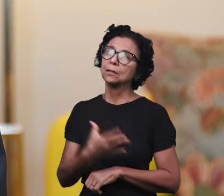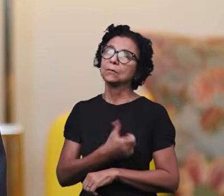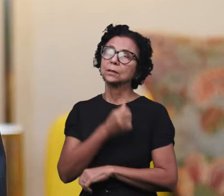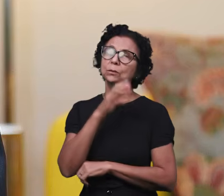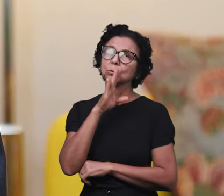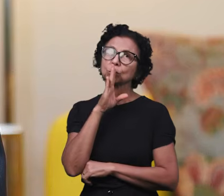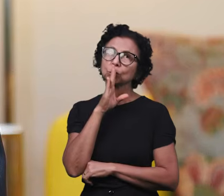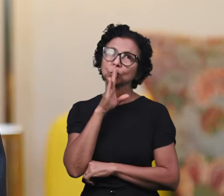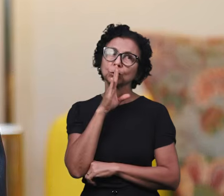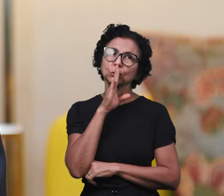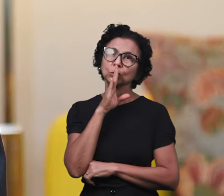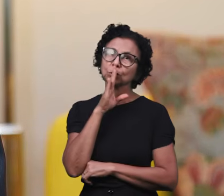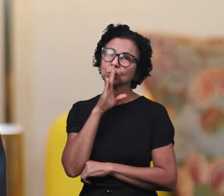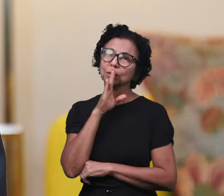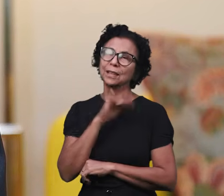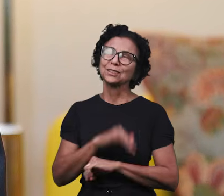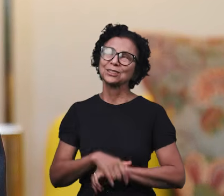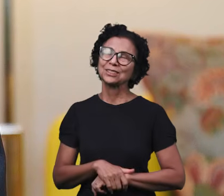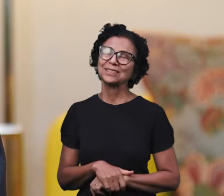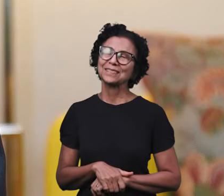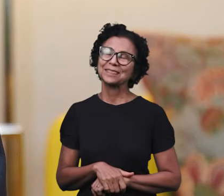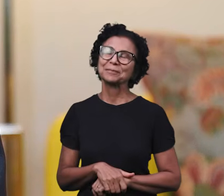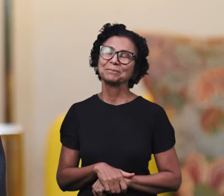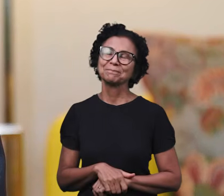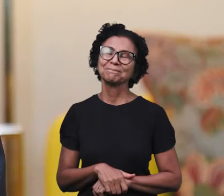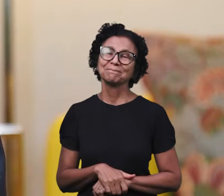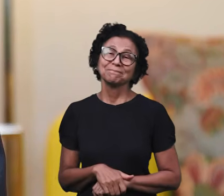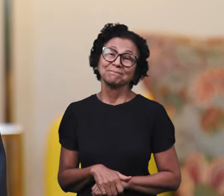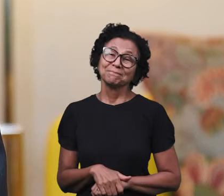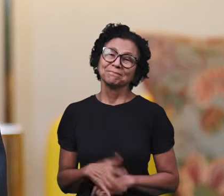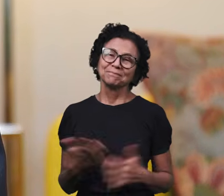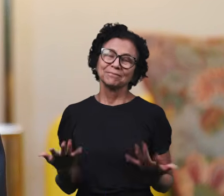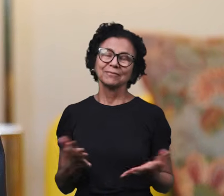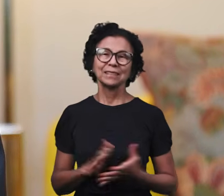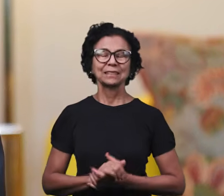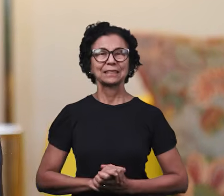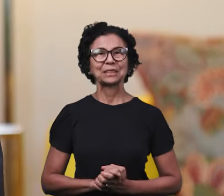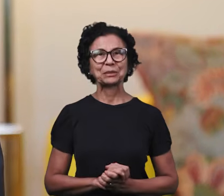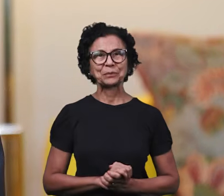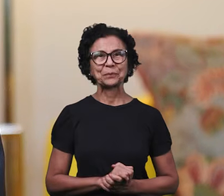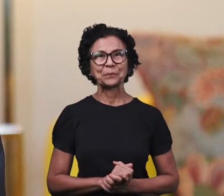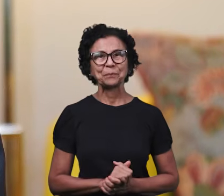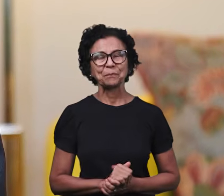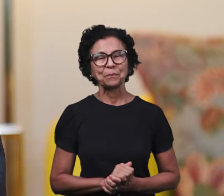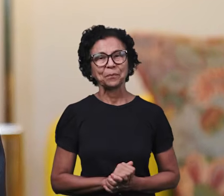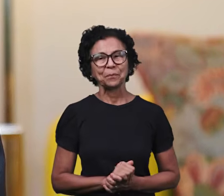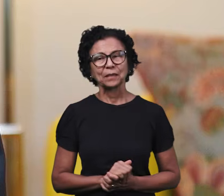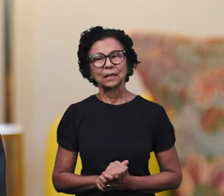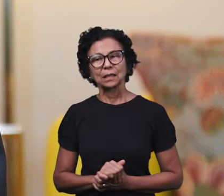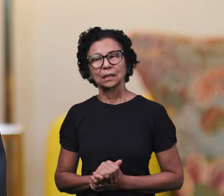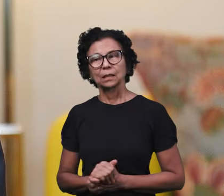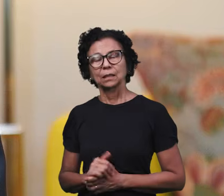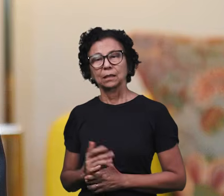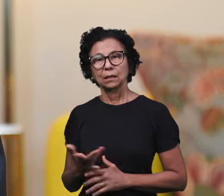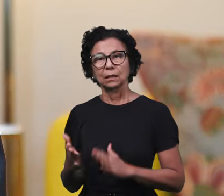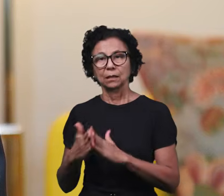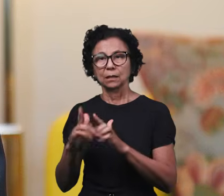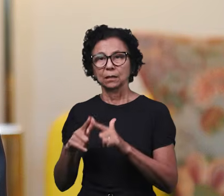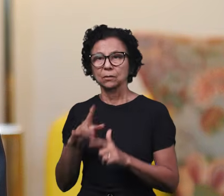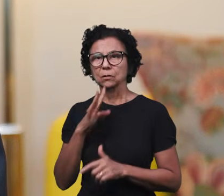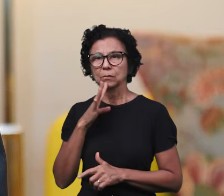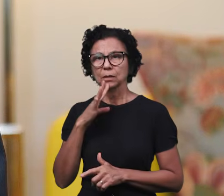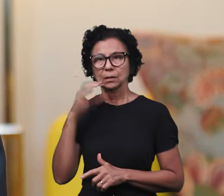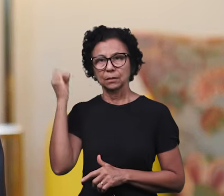de Deus em silêncio, né? Aguardando essa salvação. E a igreja fiel é que conserva essa